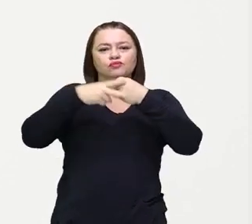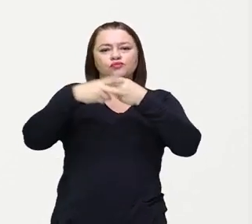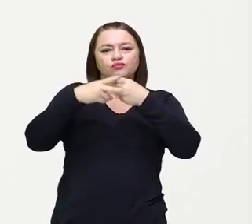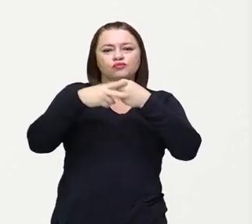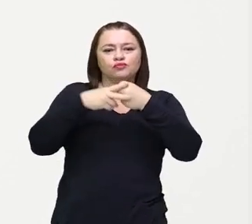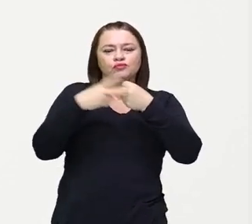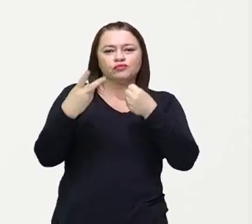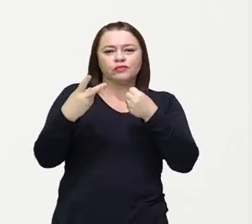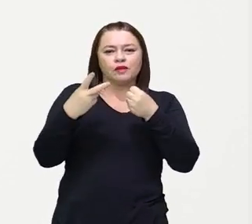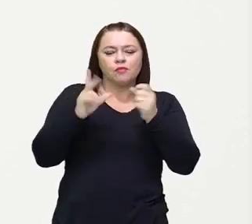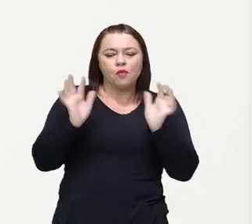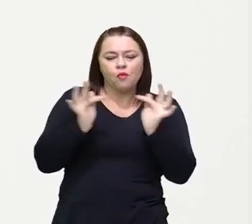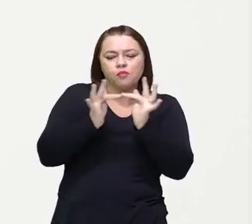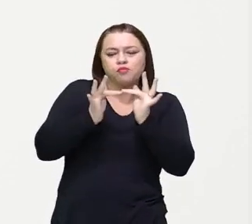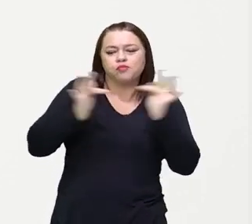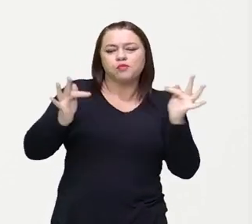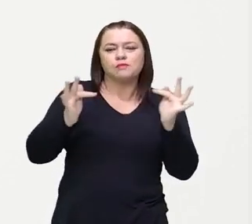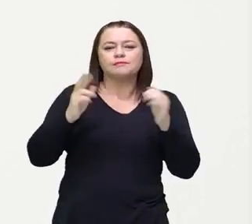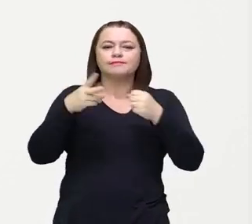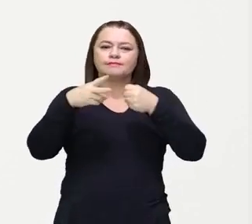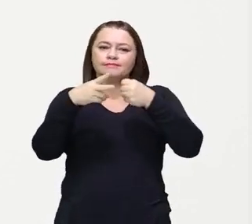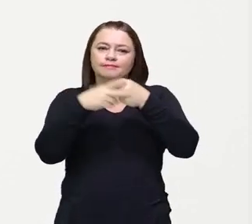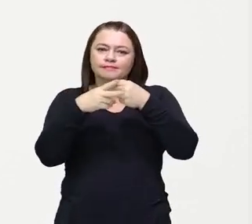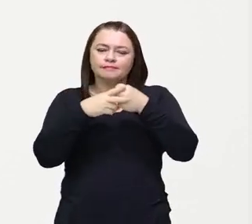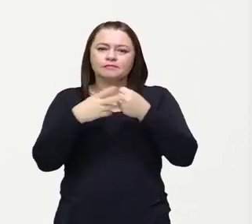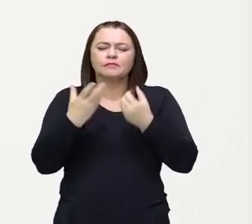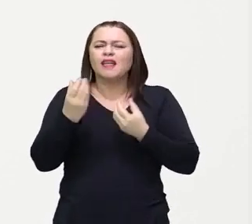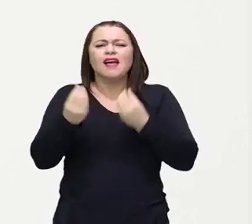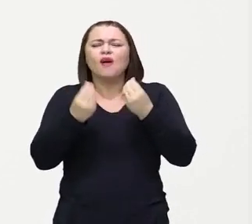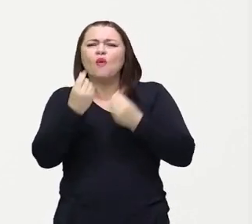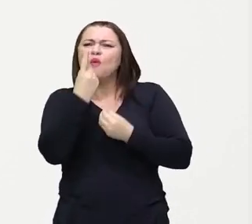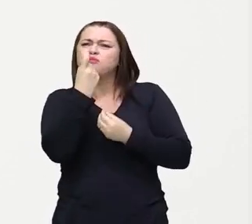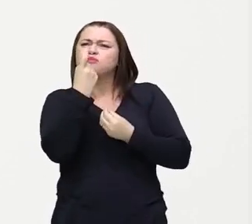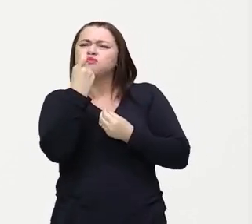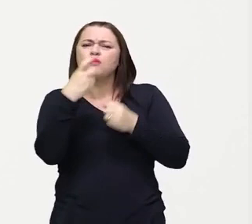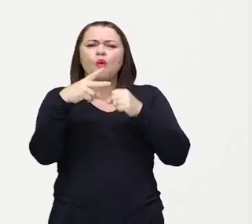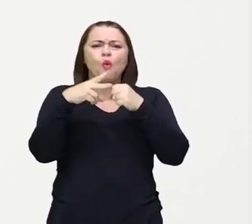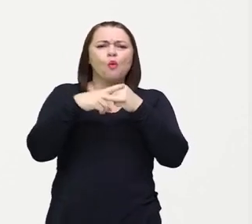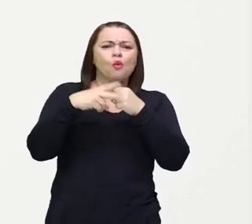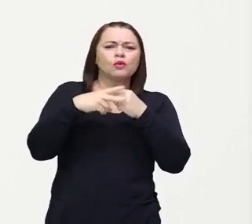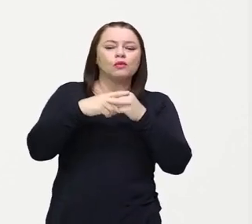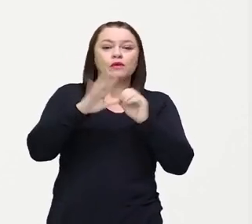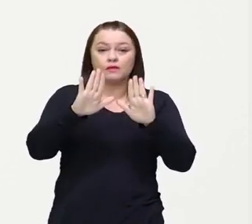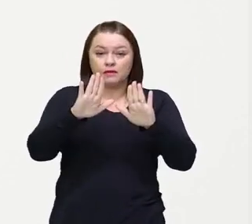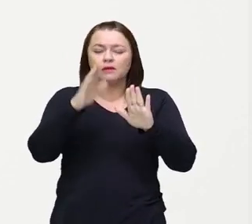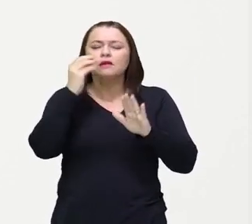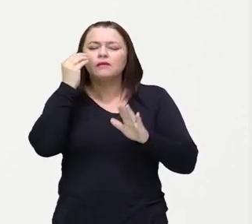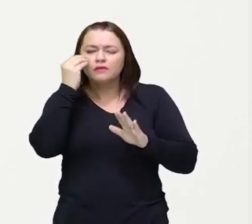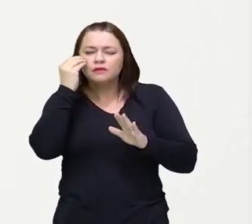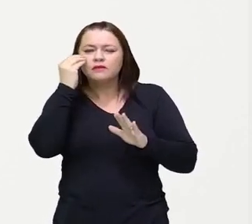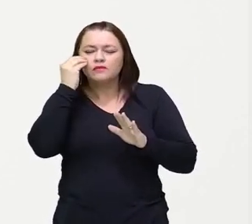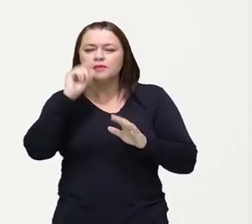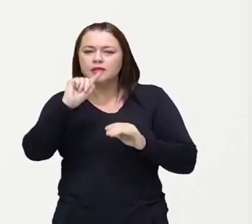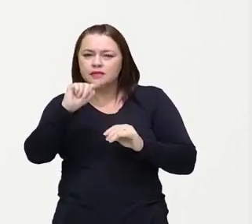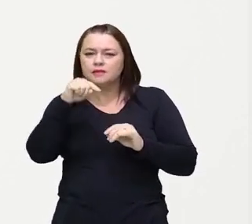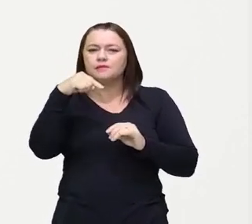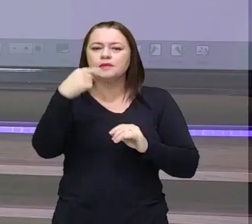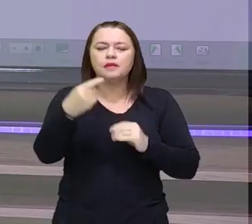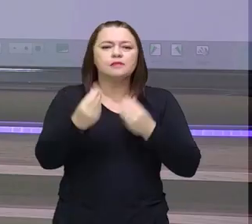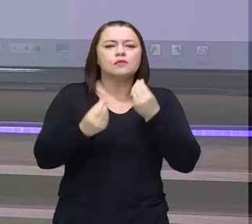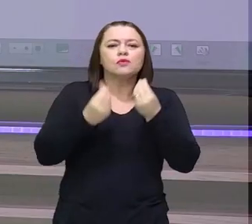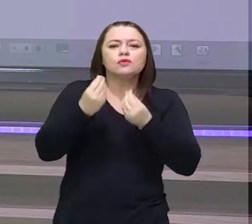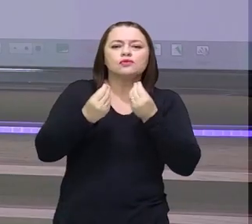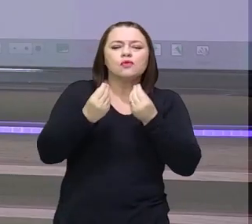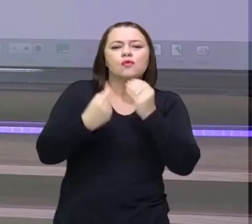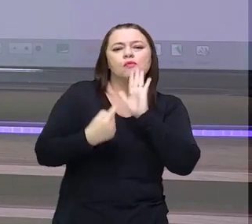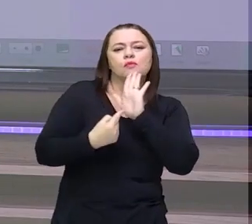uma locução verbal. Como assim, professora, único verbo? Vocês vão perceber mais na frente como é que vai